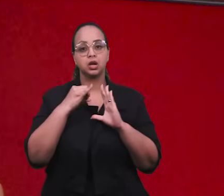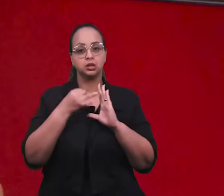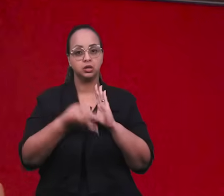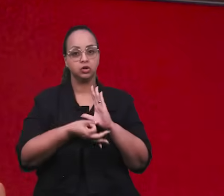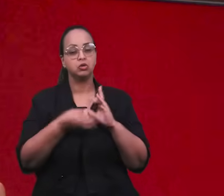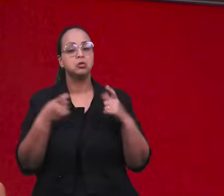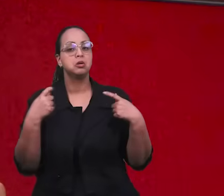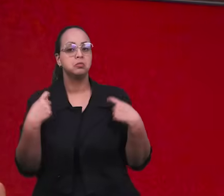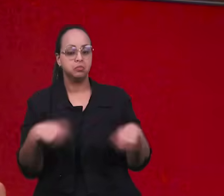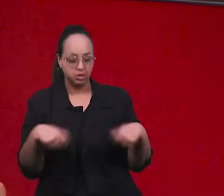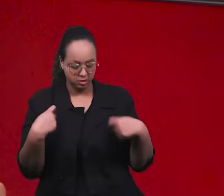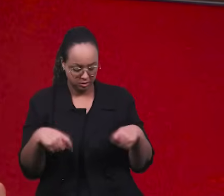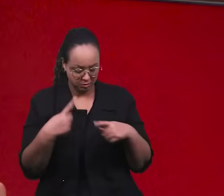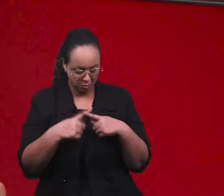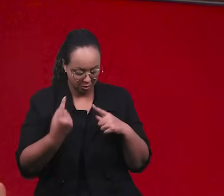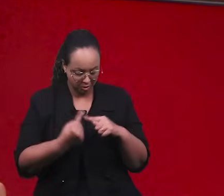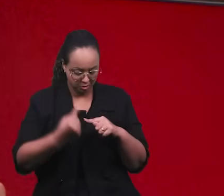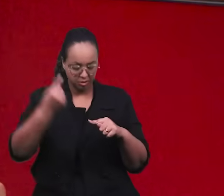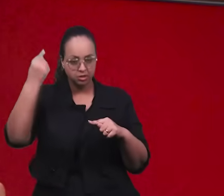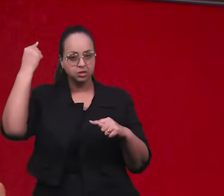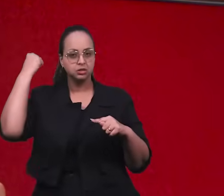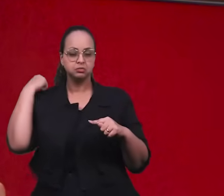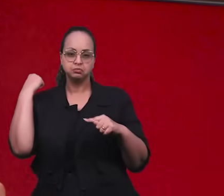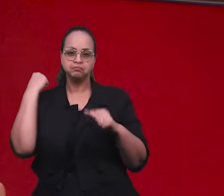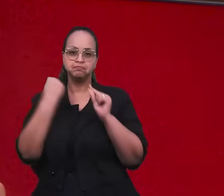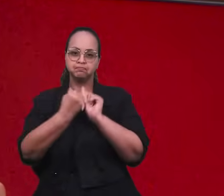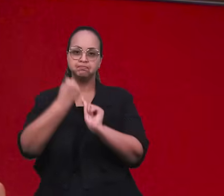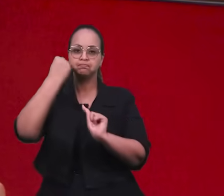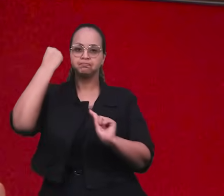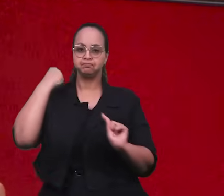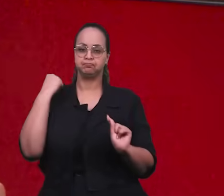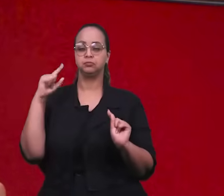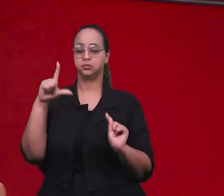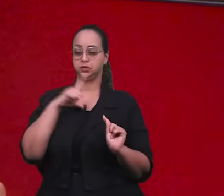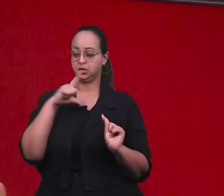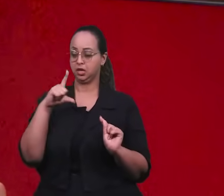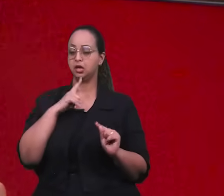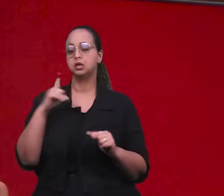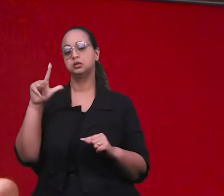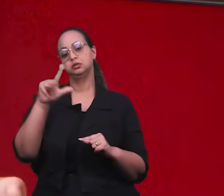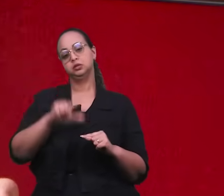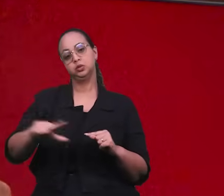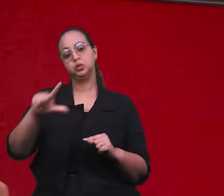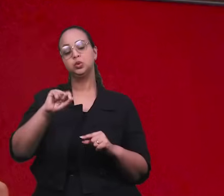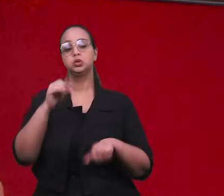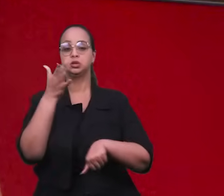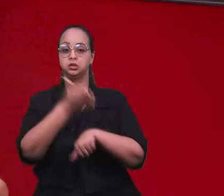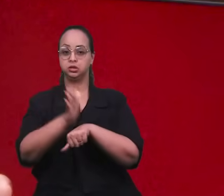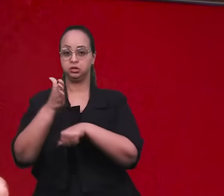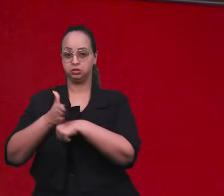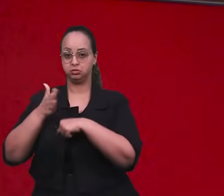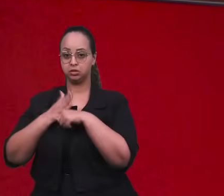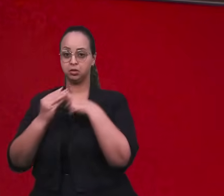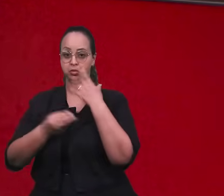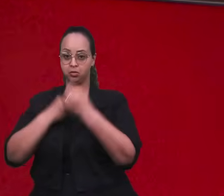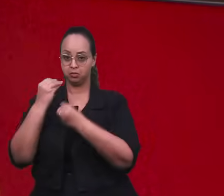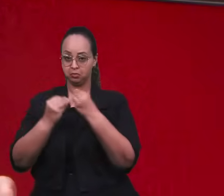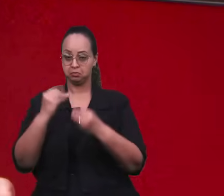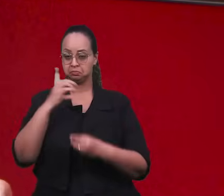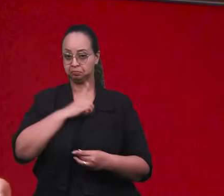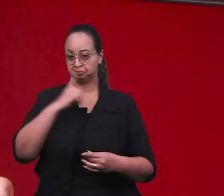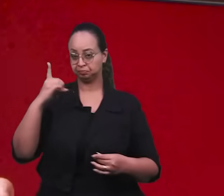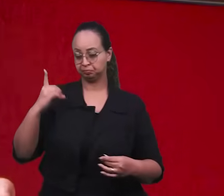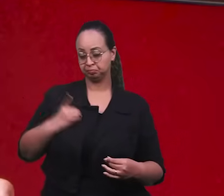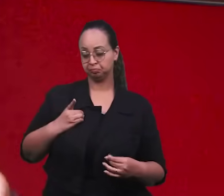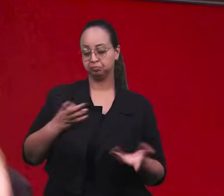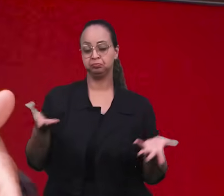atribuições, né? Aquelas iniciais, aquelas que principiaram o trabalho dos diáconos na obra do Espírito. Os